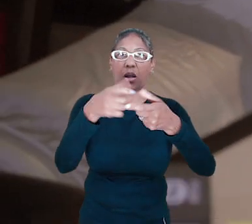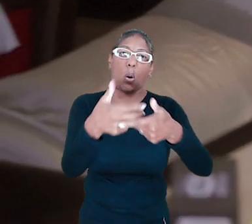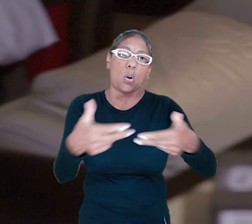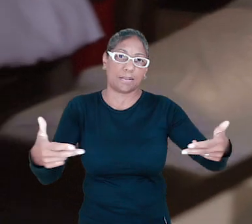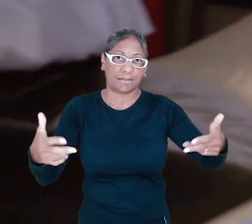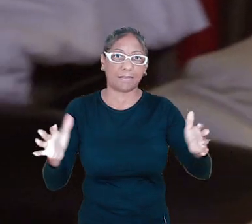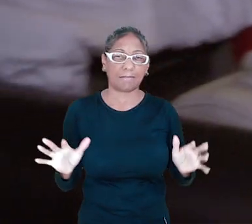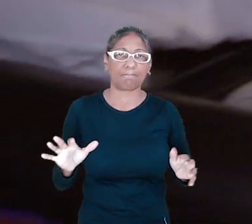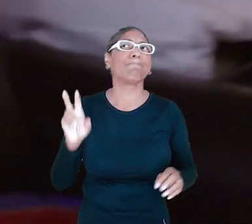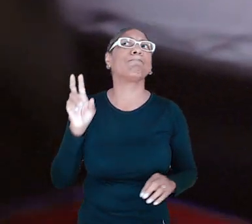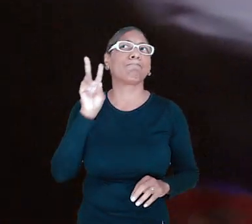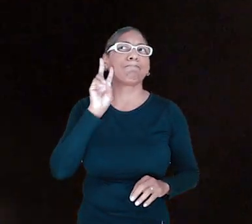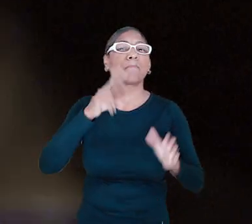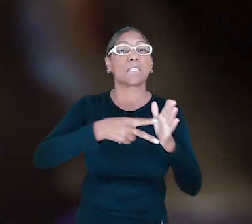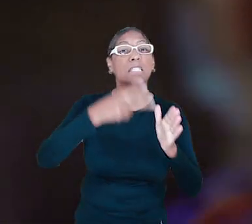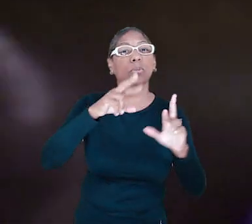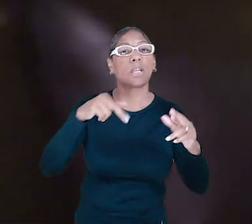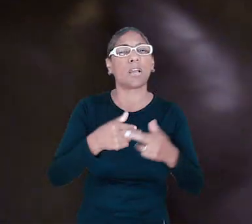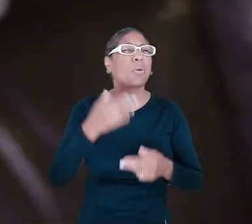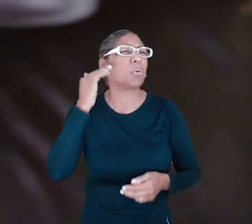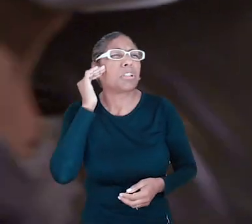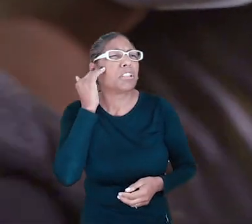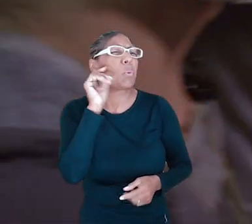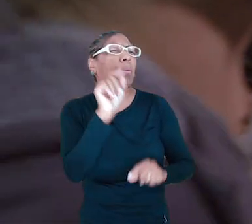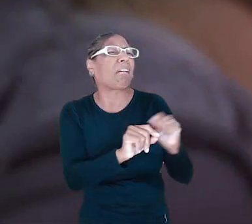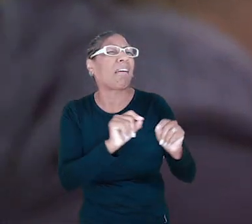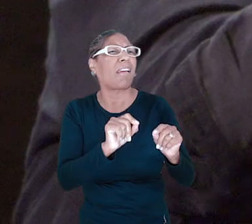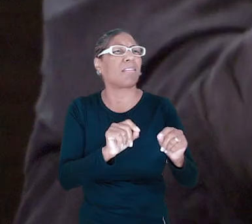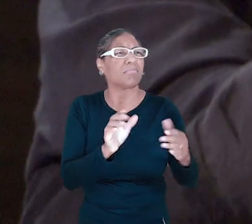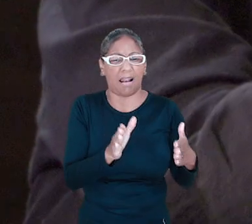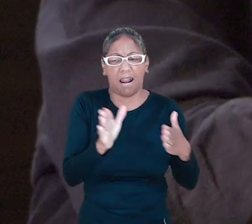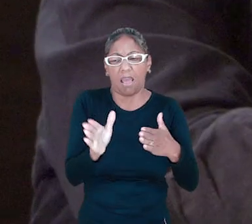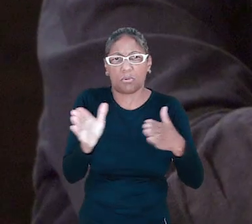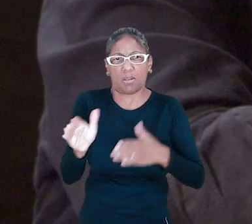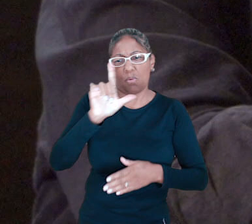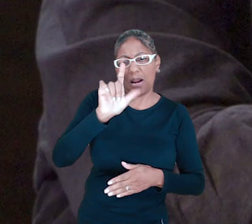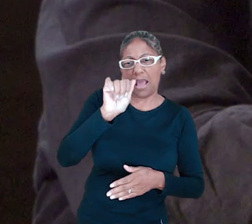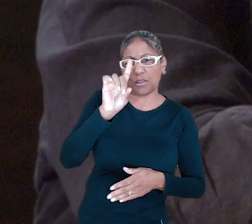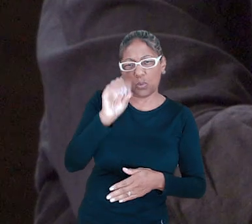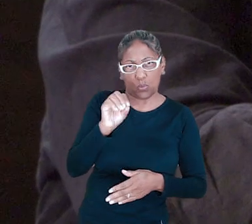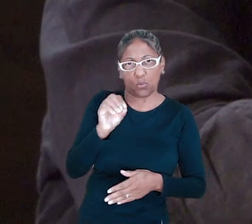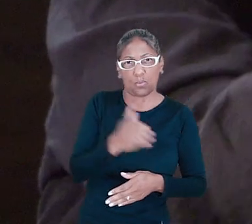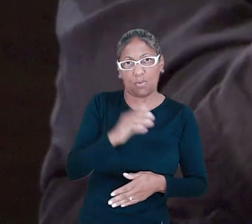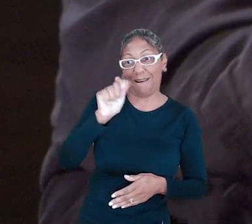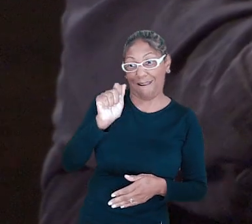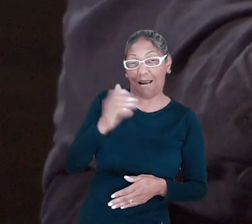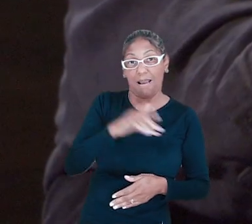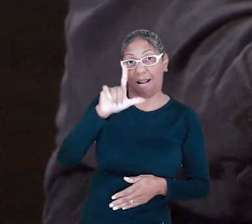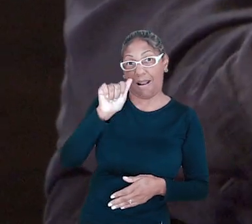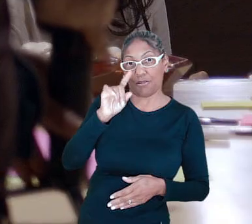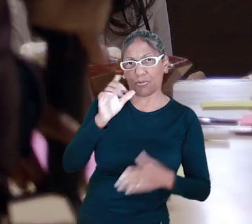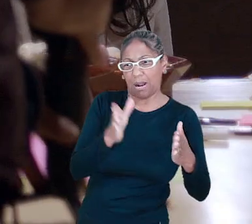acho que a segunda reunião, eu não estava entendendo o que era lado a lado. Só que aí eles foram explicando mais